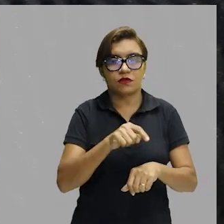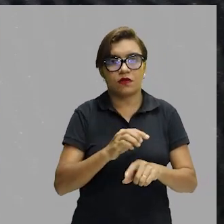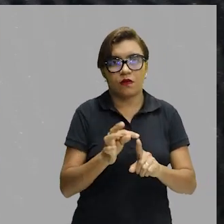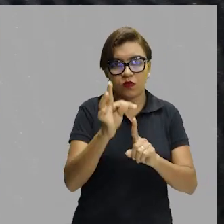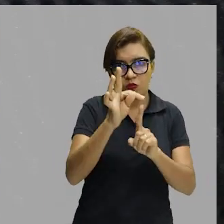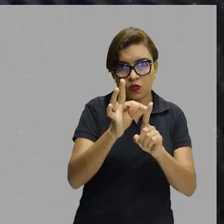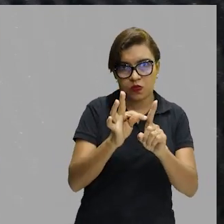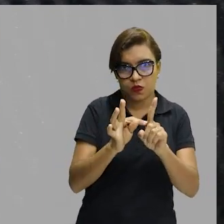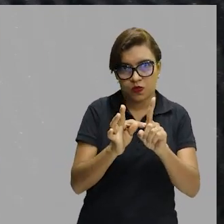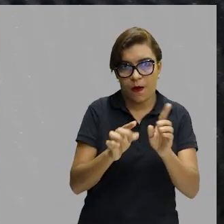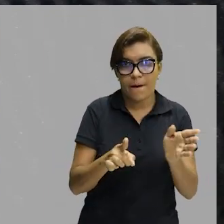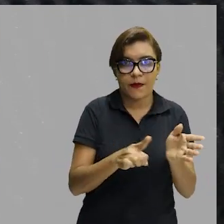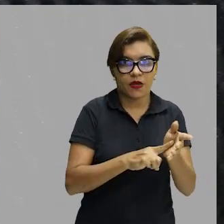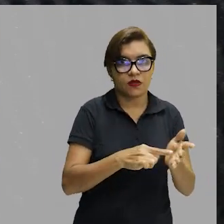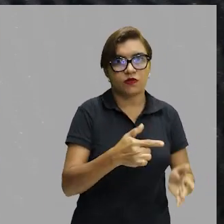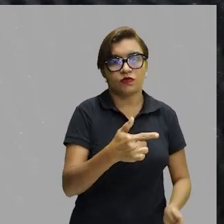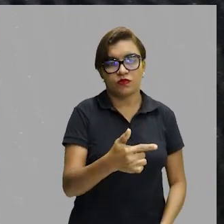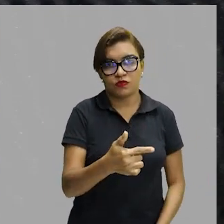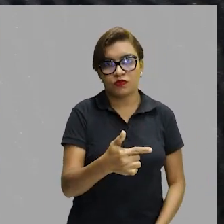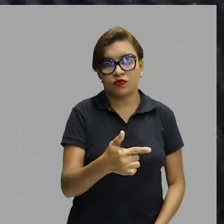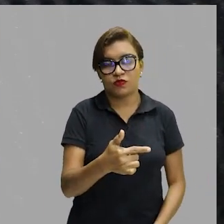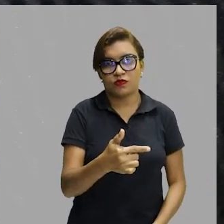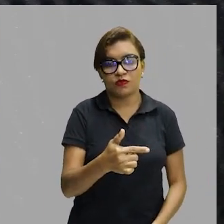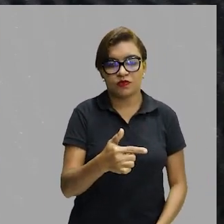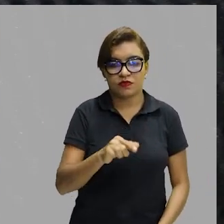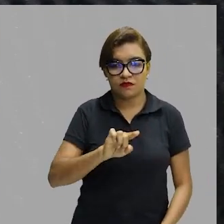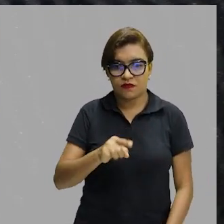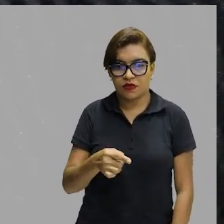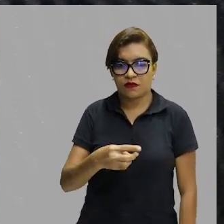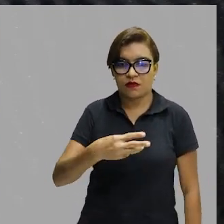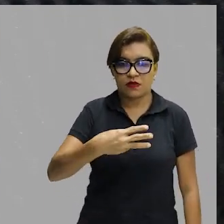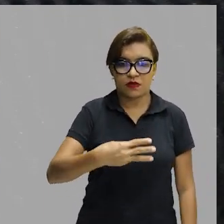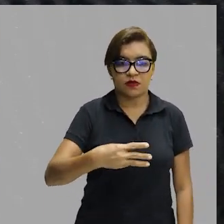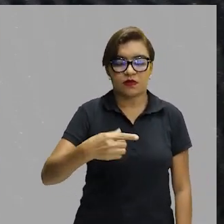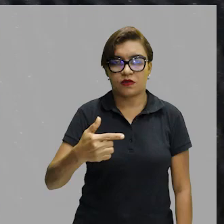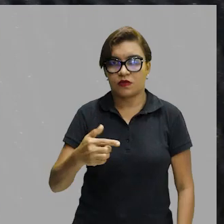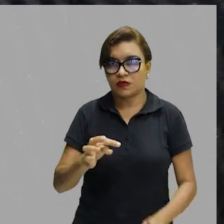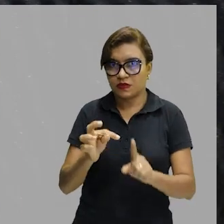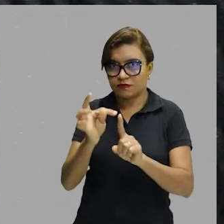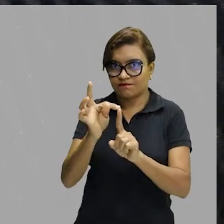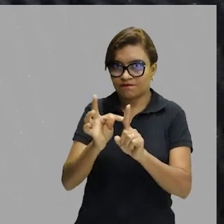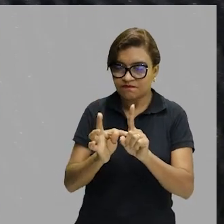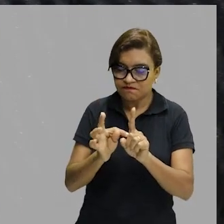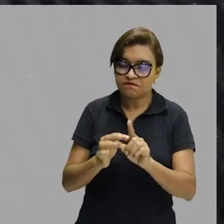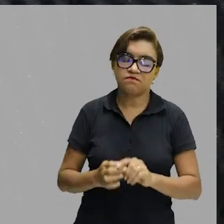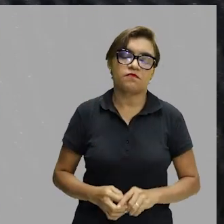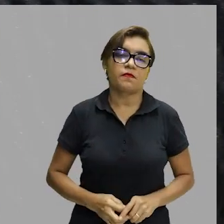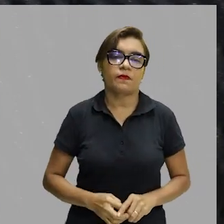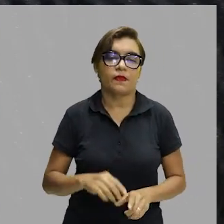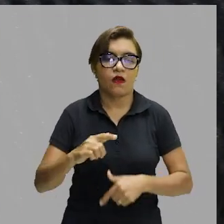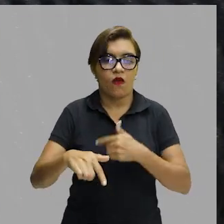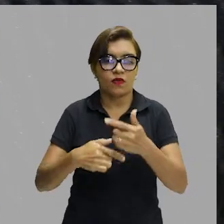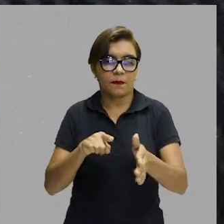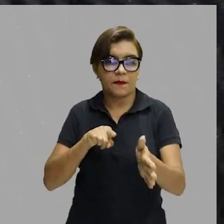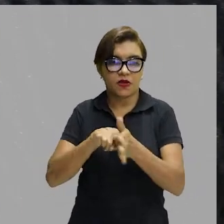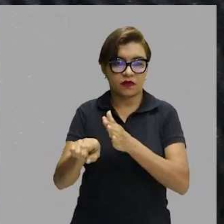temperatura de menos 2,32 graus Celsius. Mais uma questão,